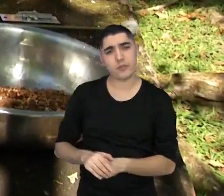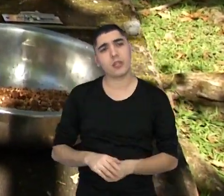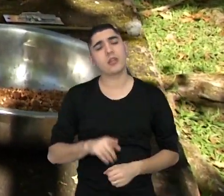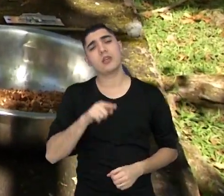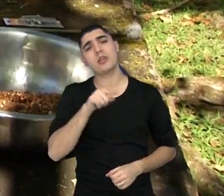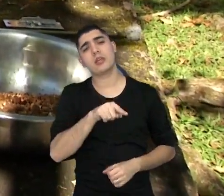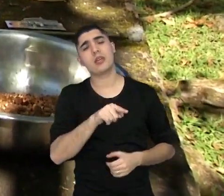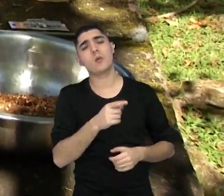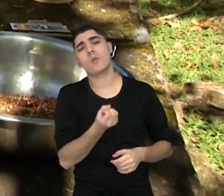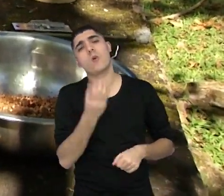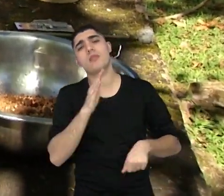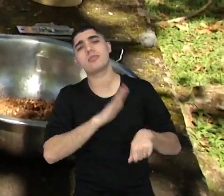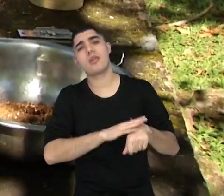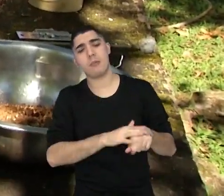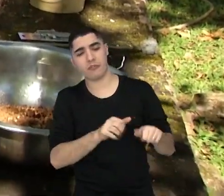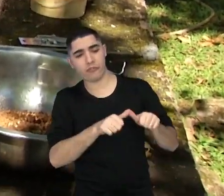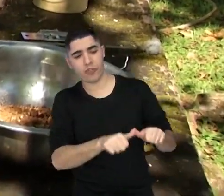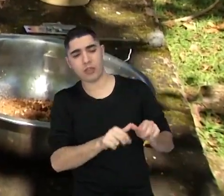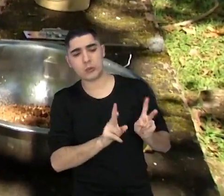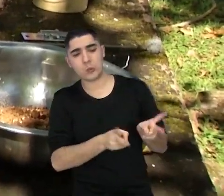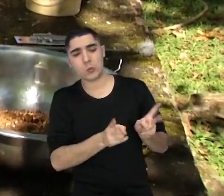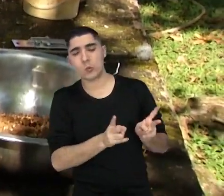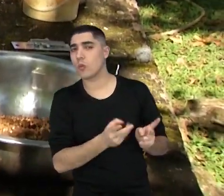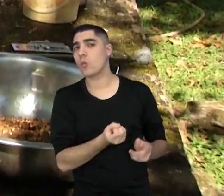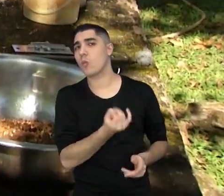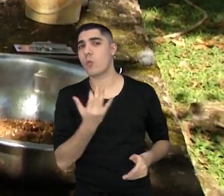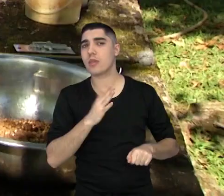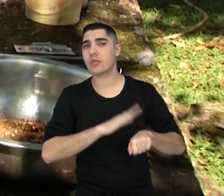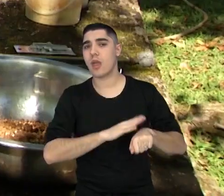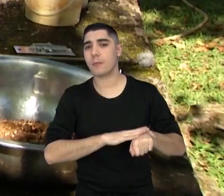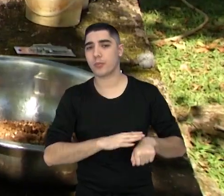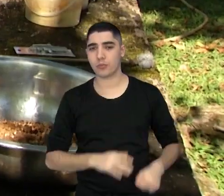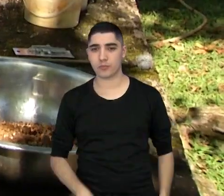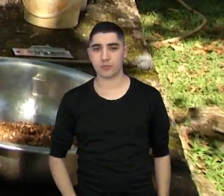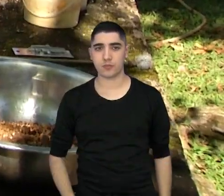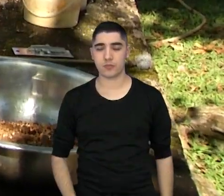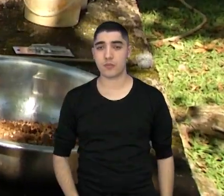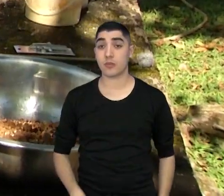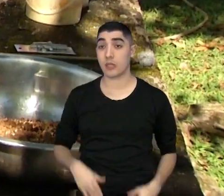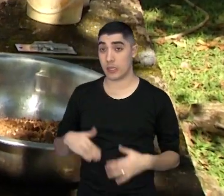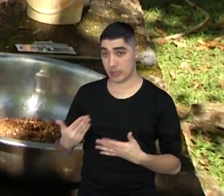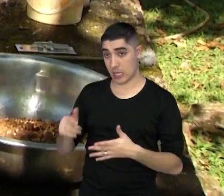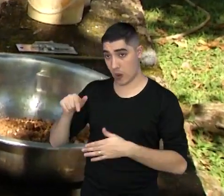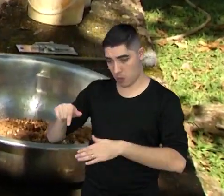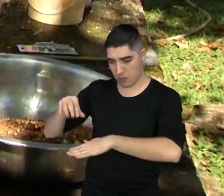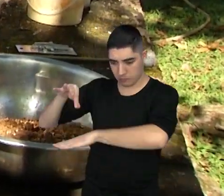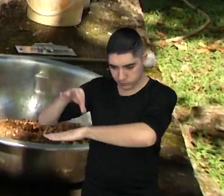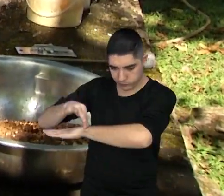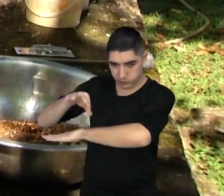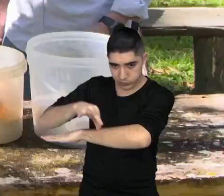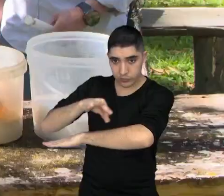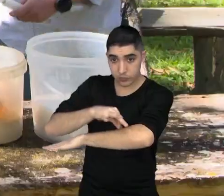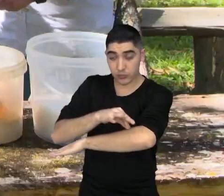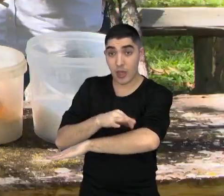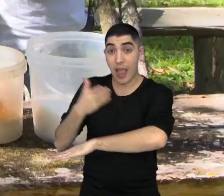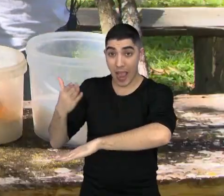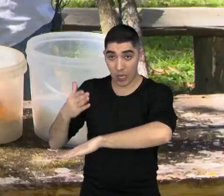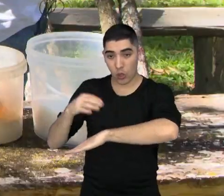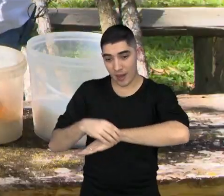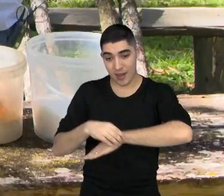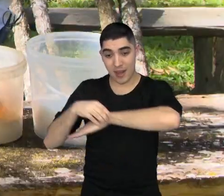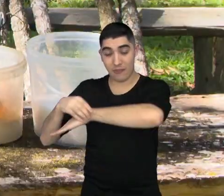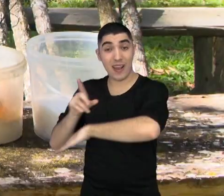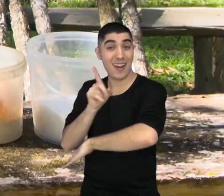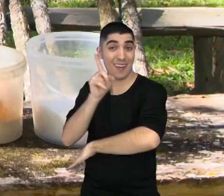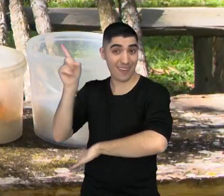E depois quanto tempo que ela fica aqui? Então, Que aí ele demora depois, pra brotar? depois de feito isso, nós vamos levar essas